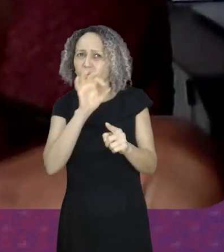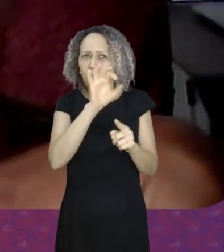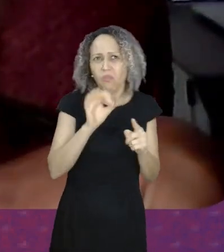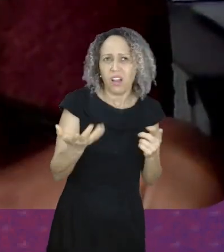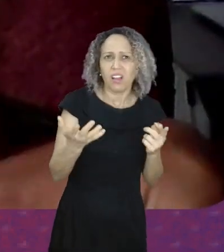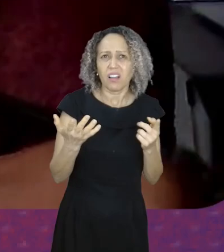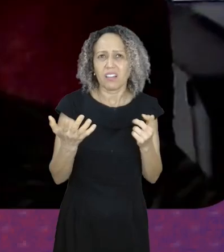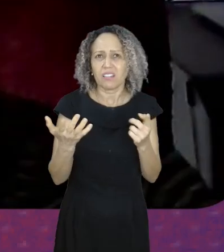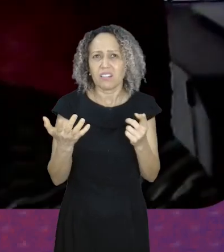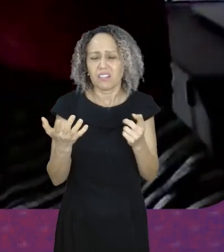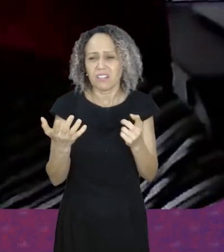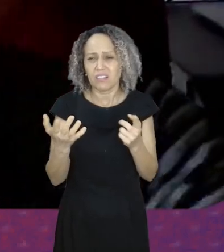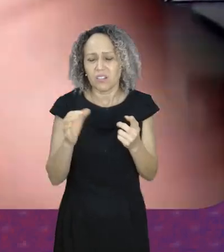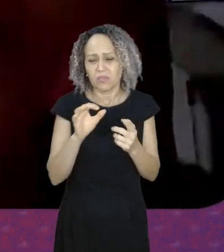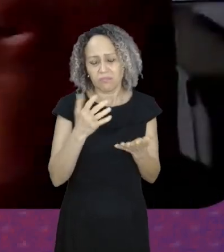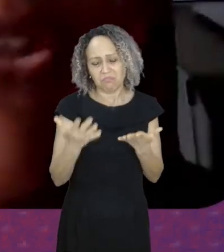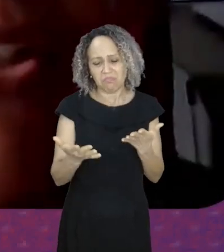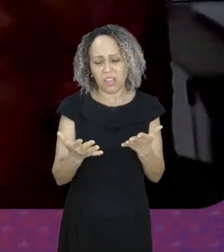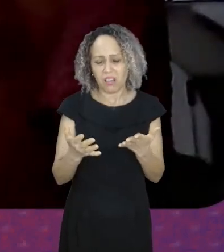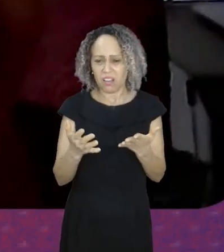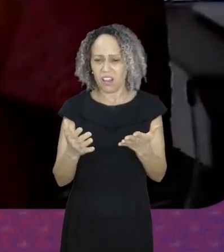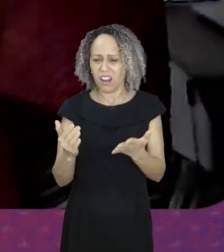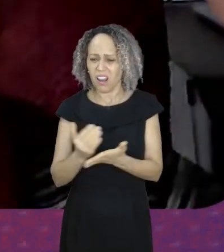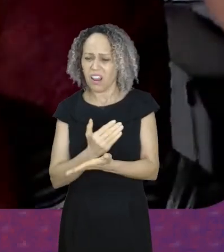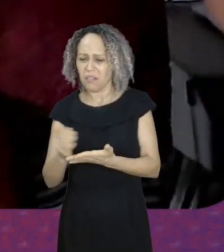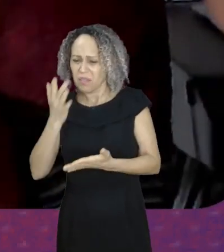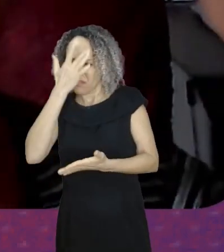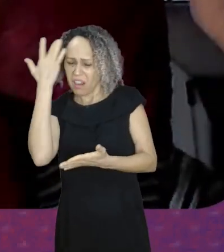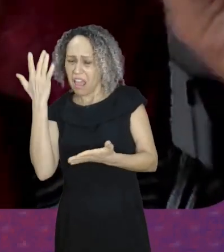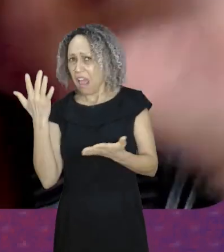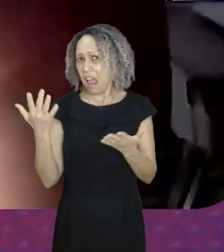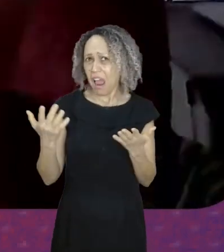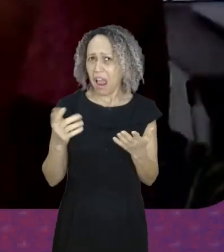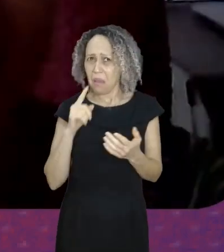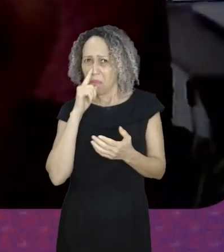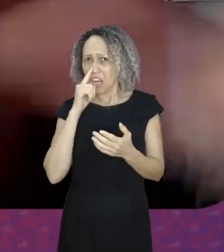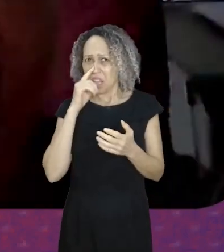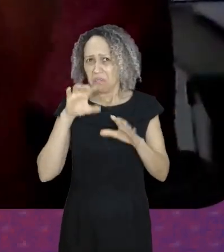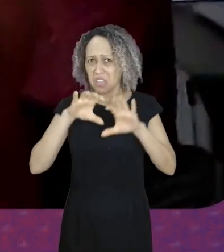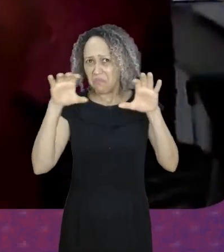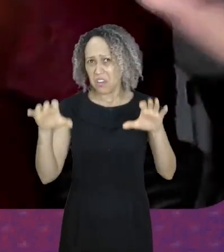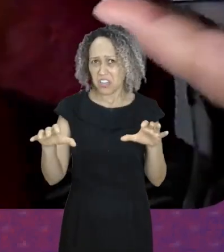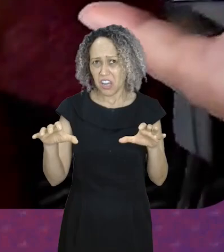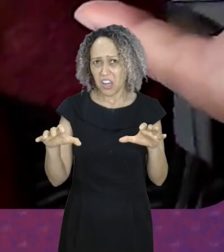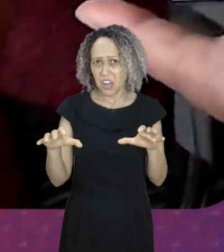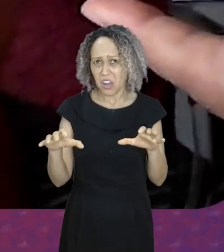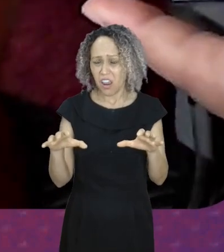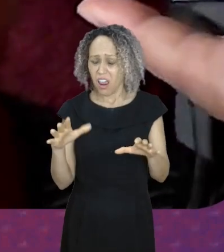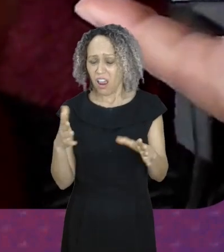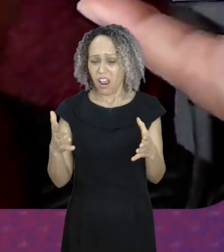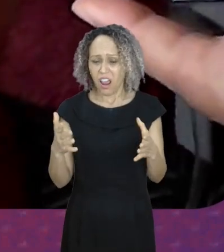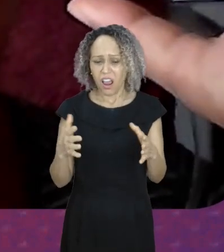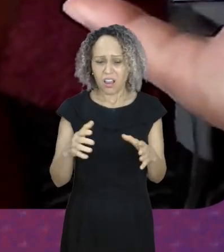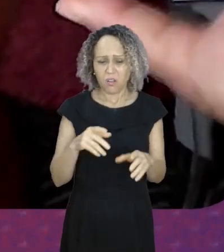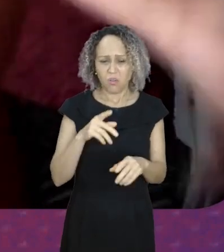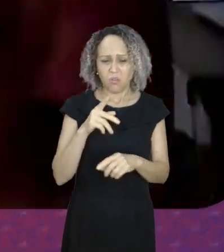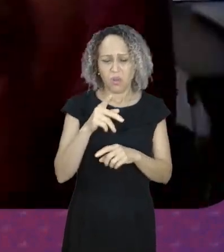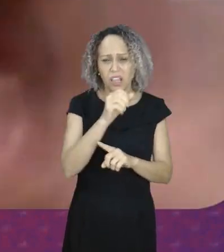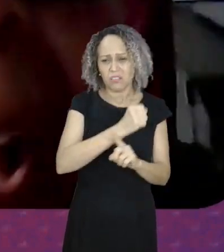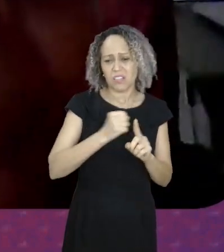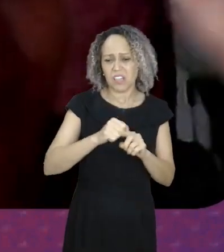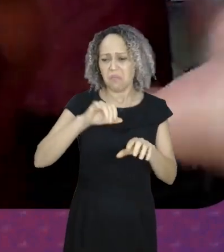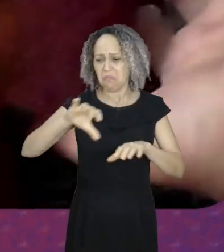caracterizá-la como o perigo da divisão, vai aumentar o racismo no Brasil,